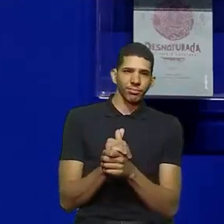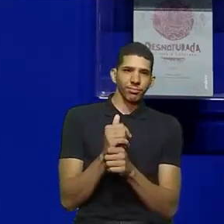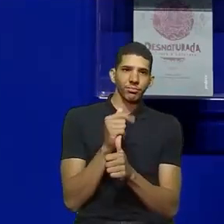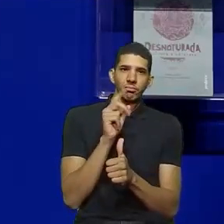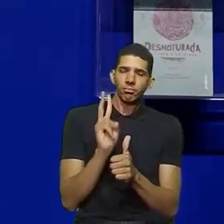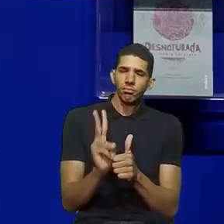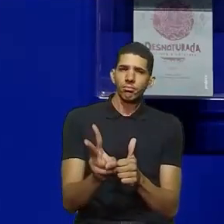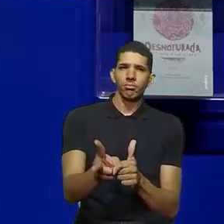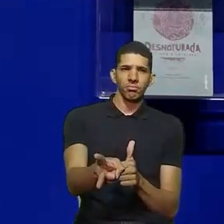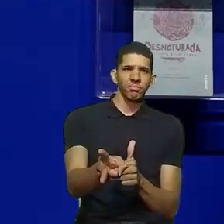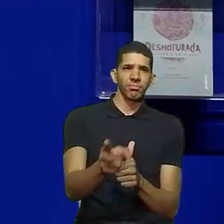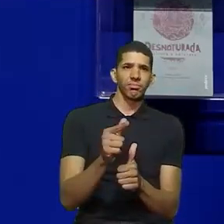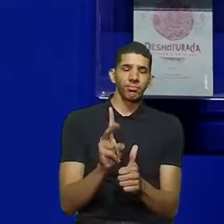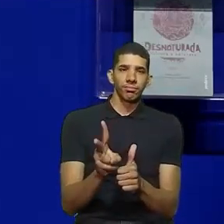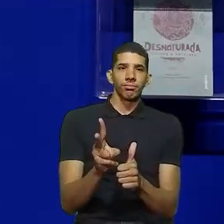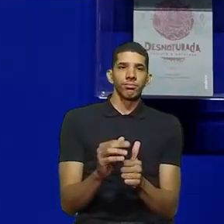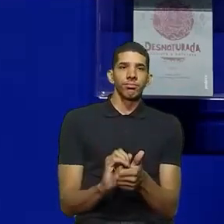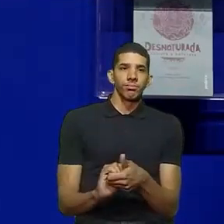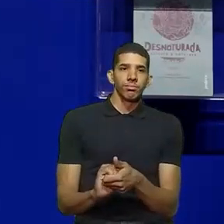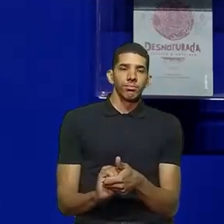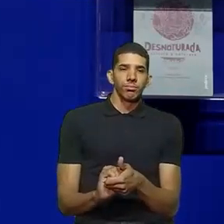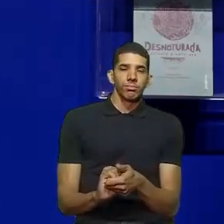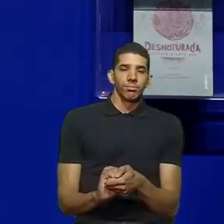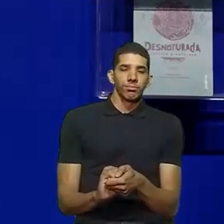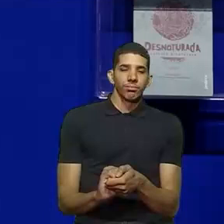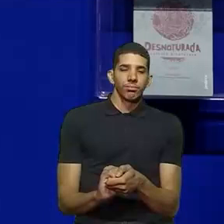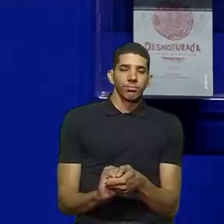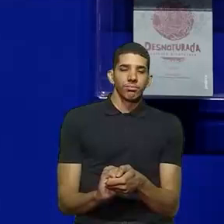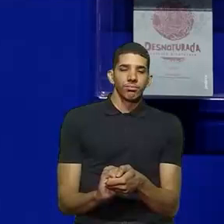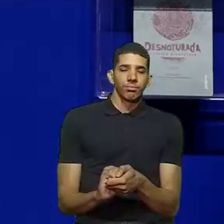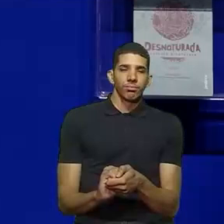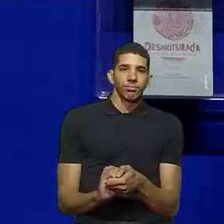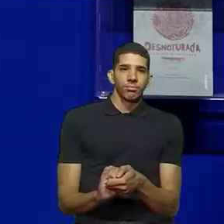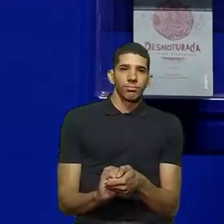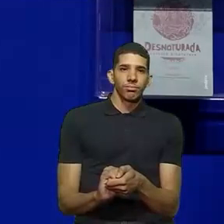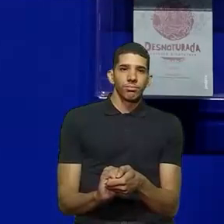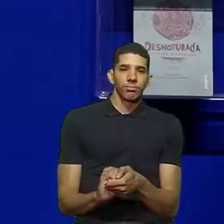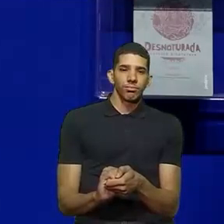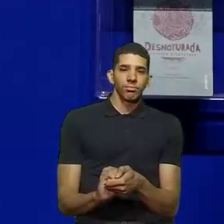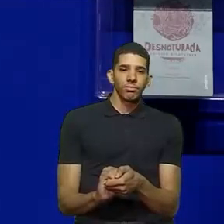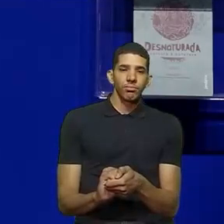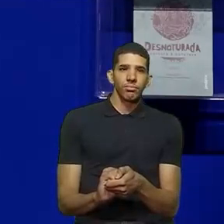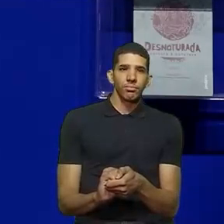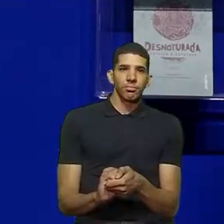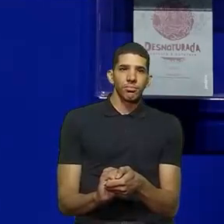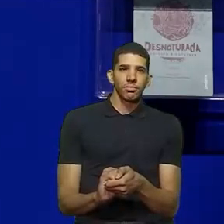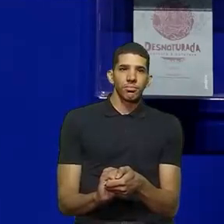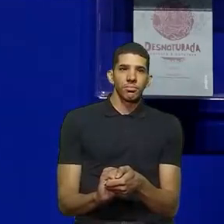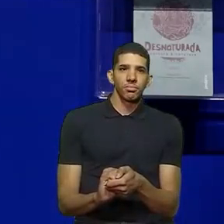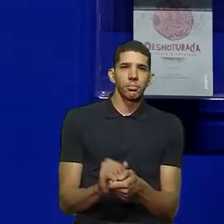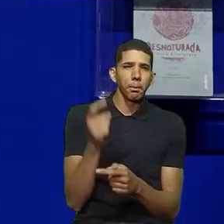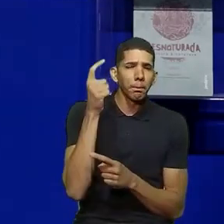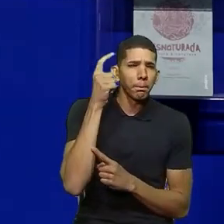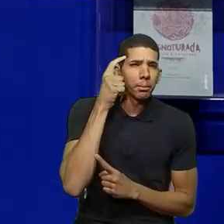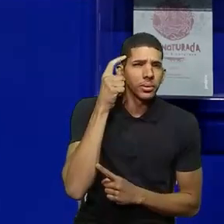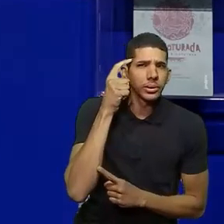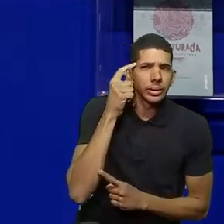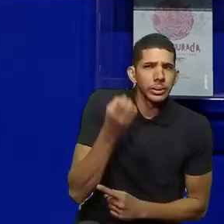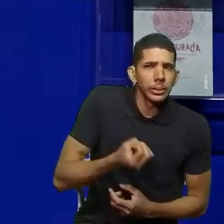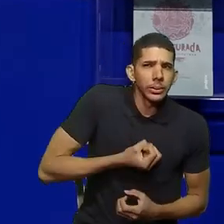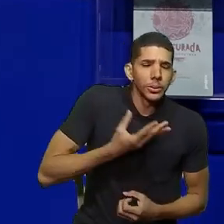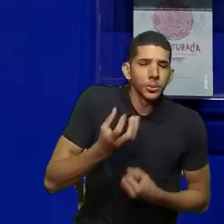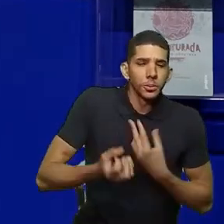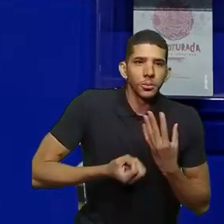desde os navios, e hoje eu pensei, aliás, desde ontem, estou pensando muito num poema que é a Certidão